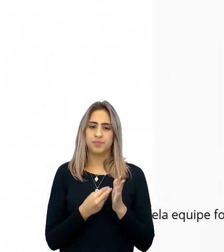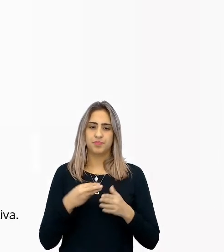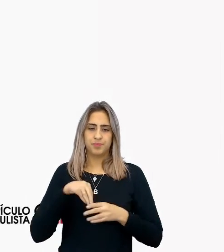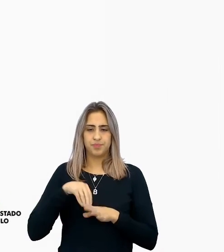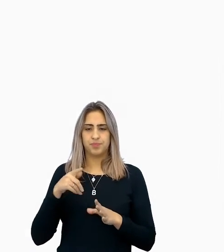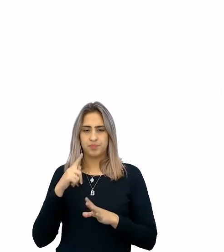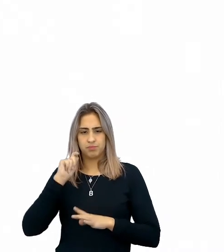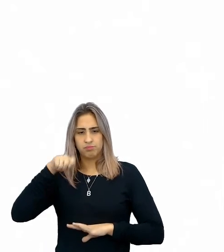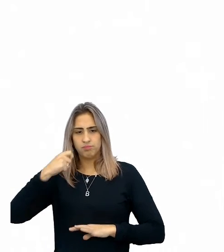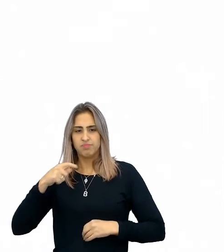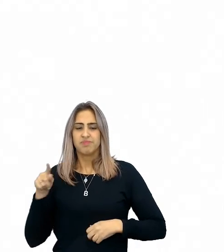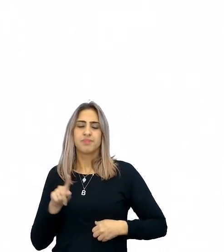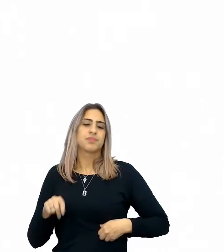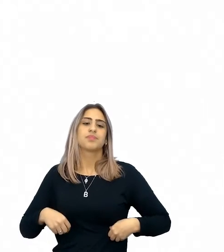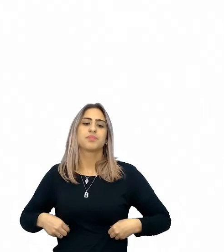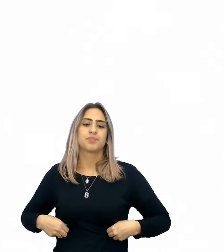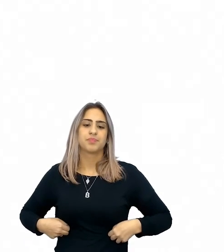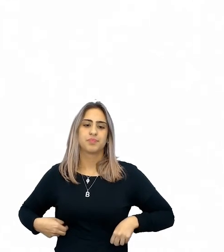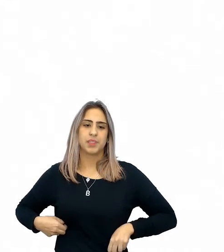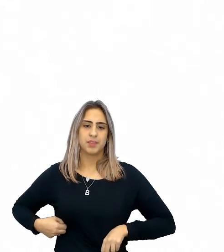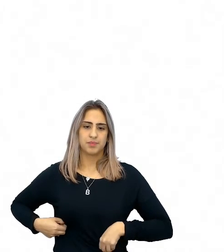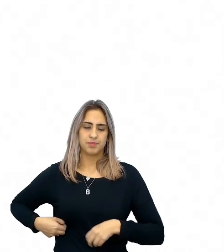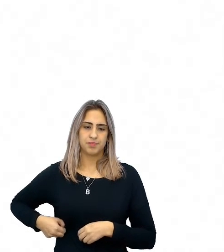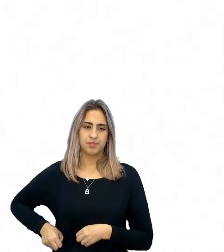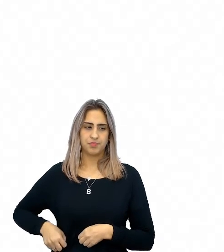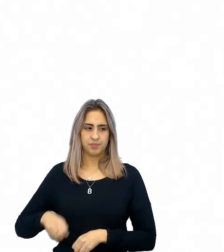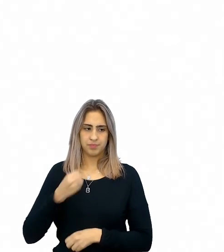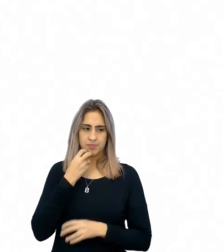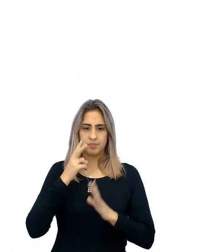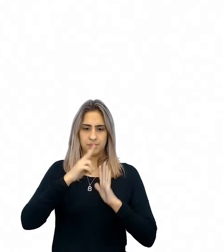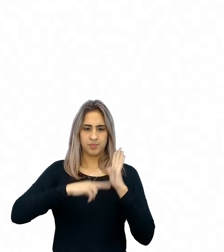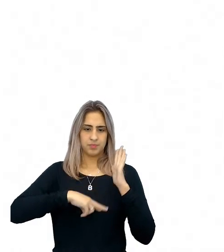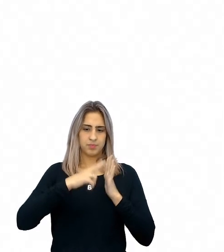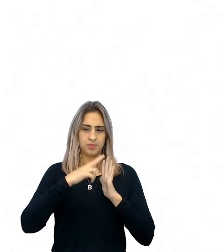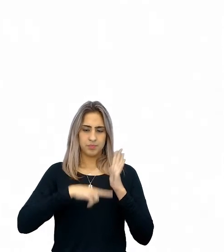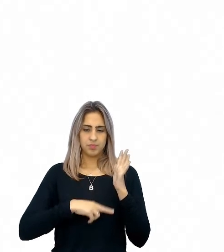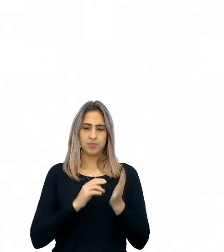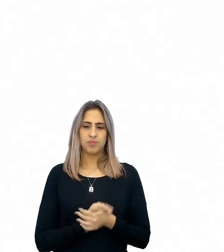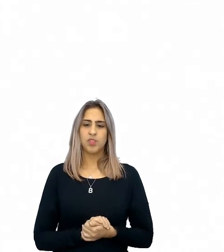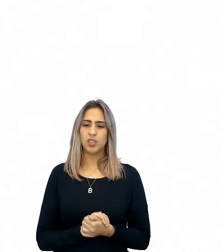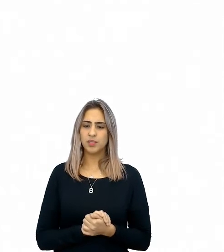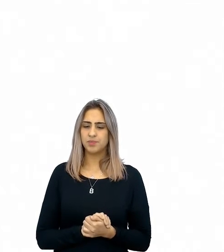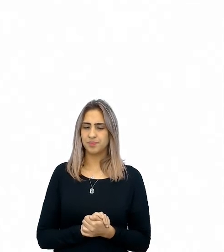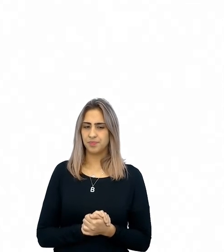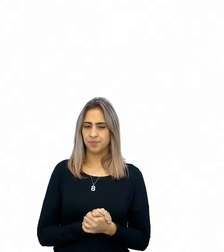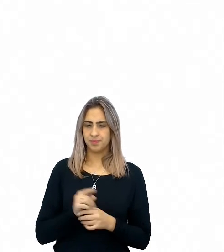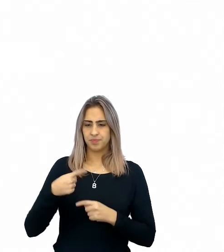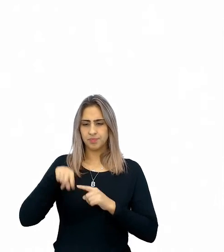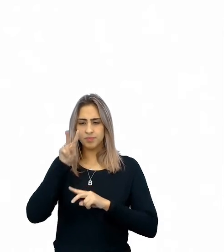plantações. Bom, a leitura das questões feitas antes, como vocês observaram, ela vai